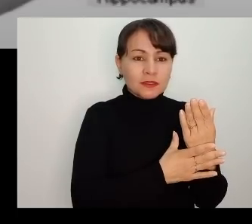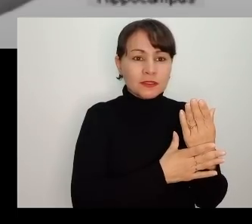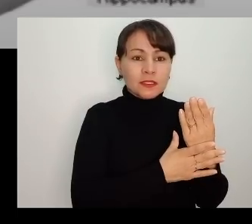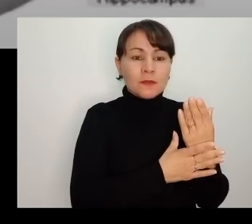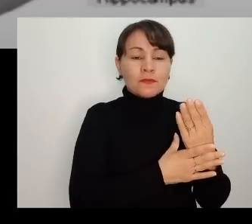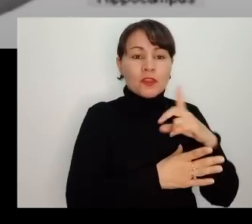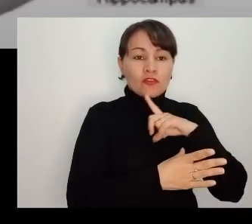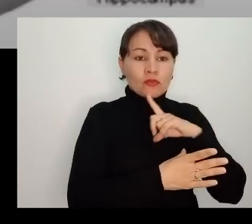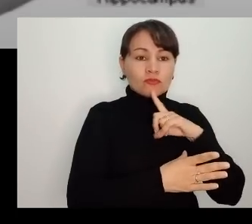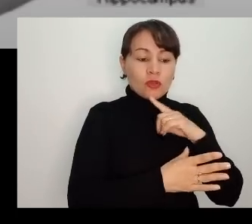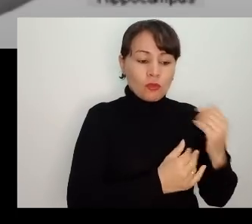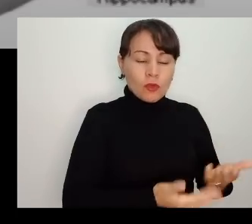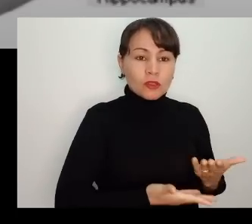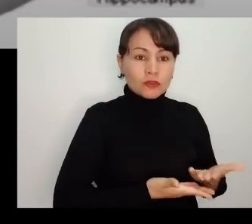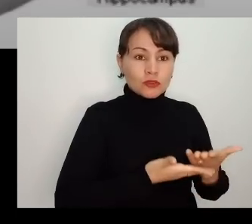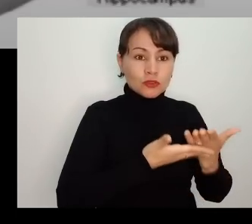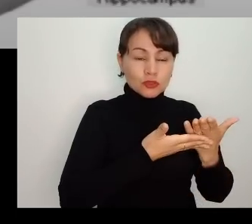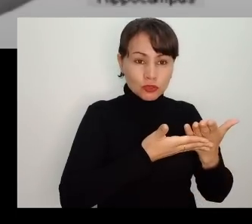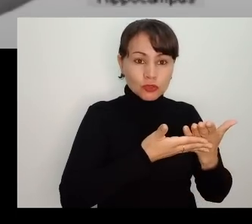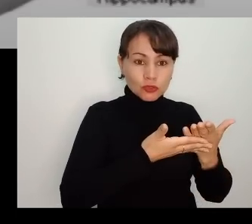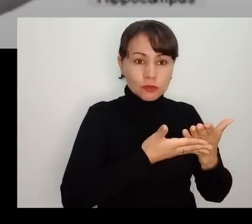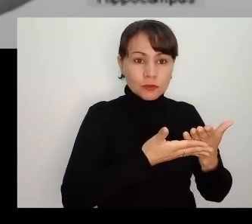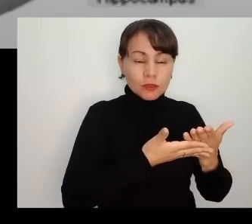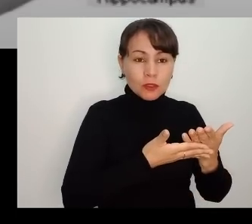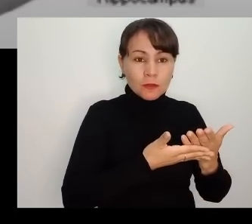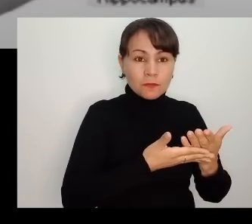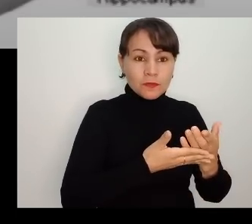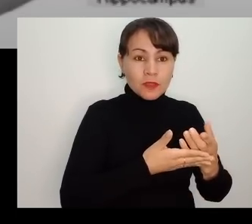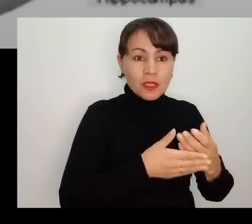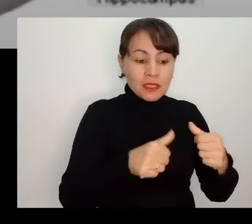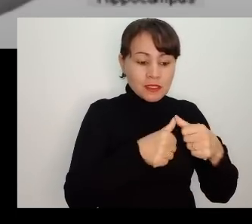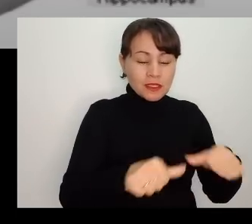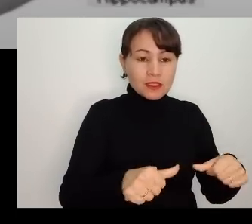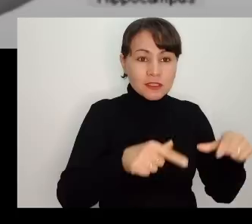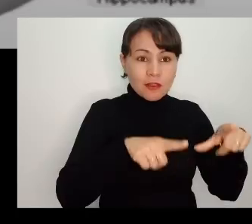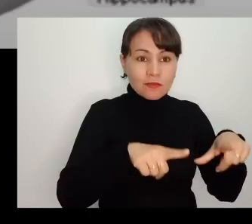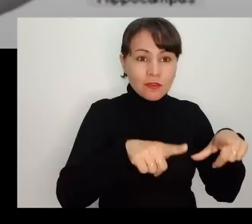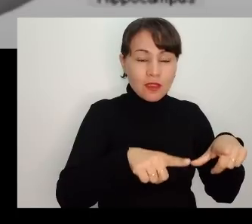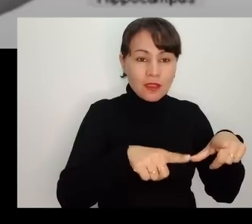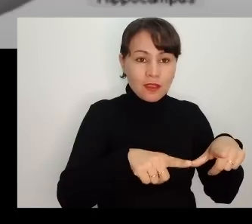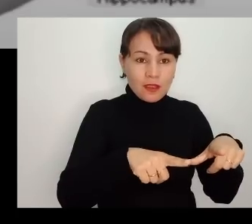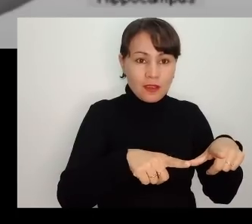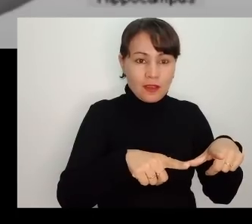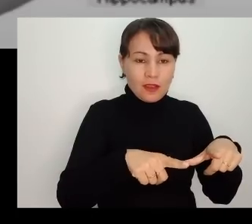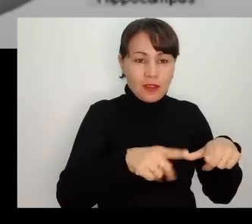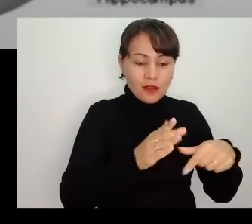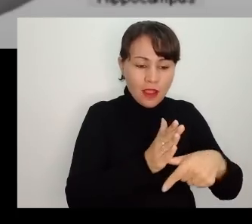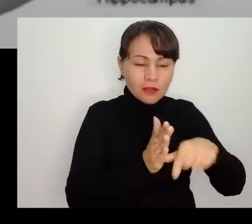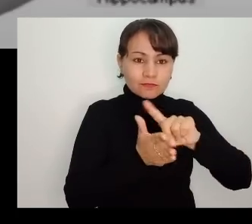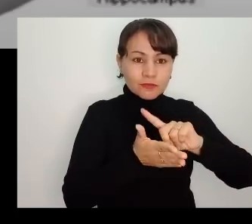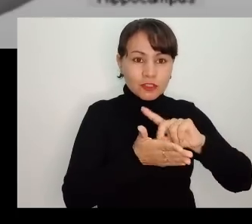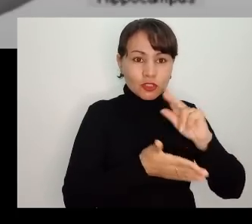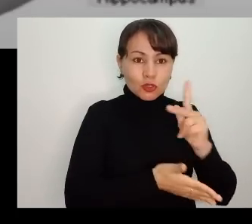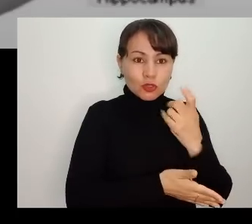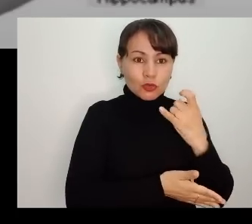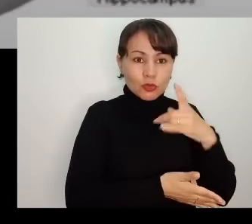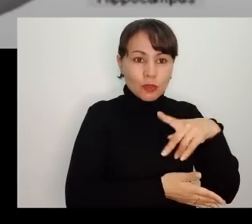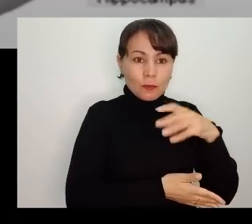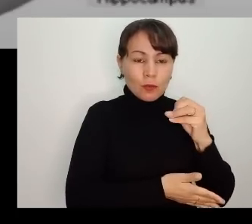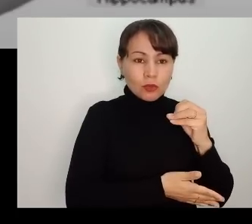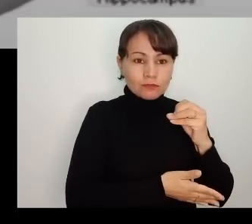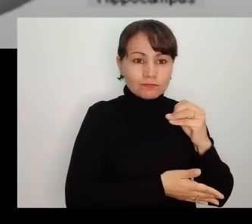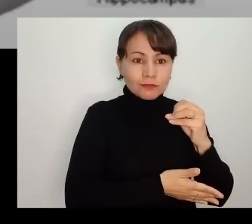acontecimento lá no hipocampo, nós vamos estimular a amígdala, que também está localizado na parte anterior do